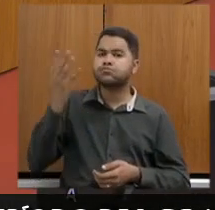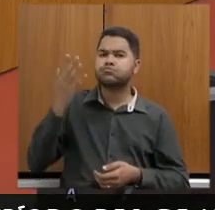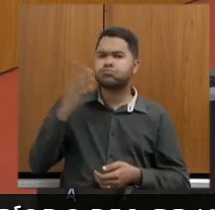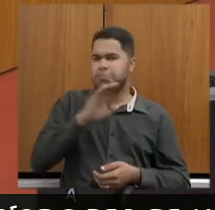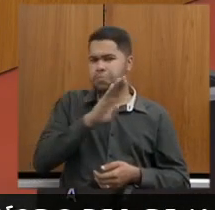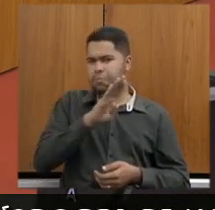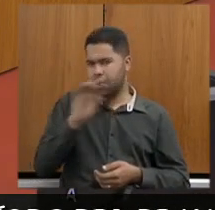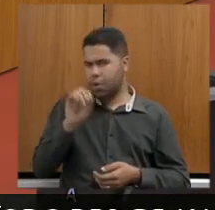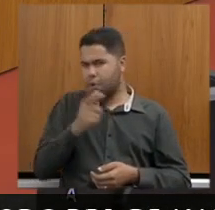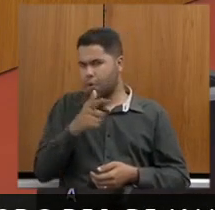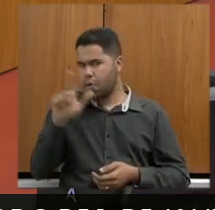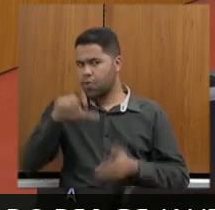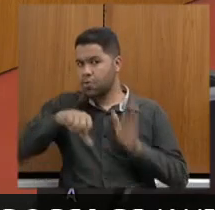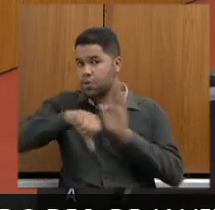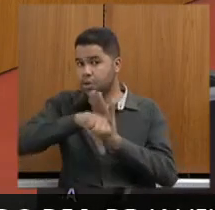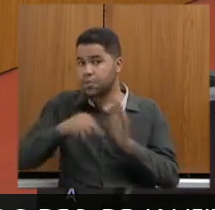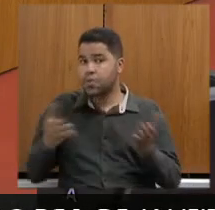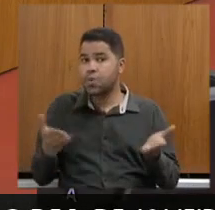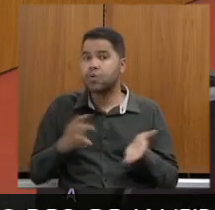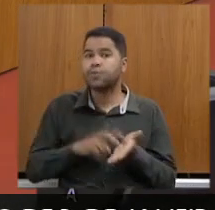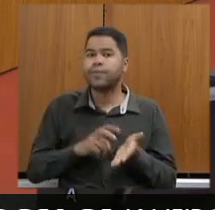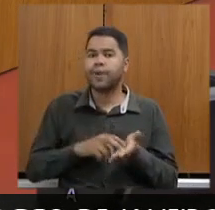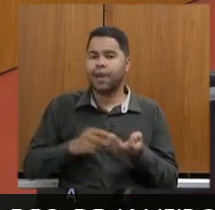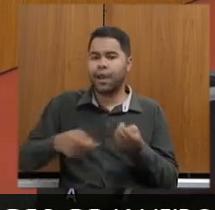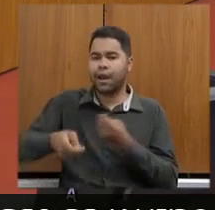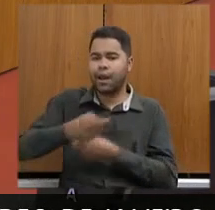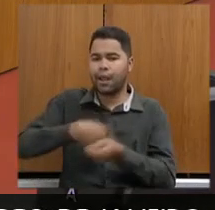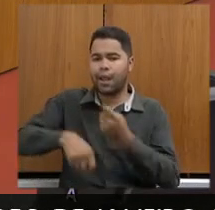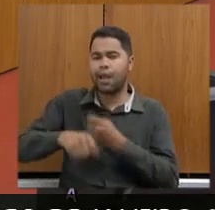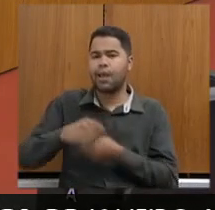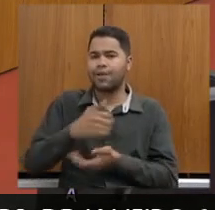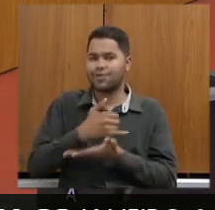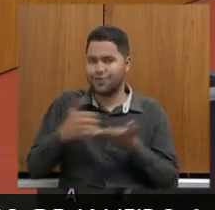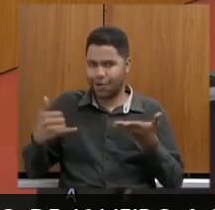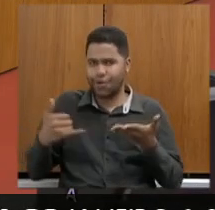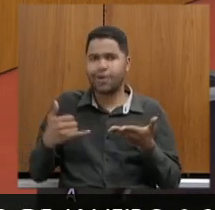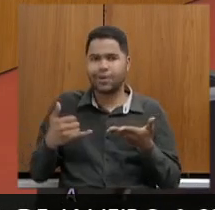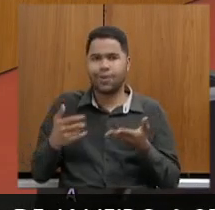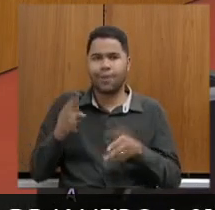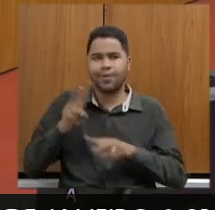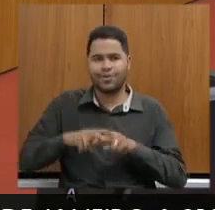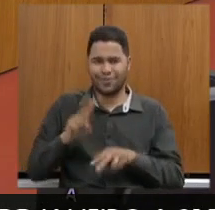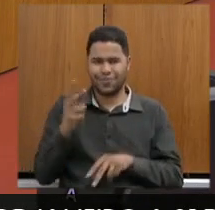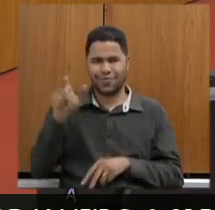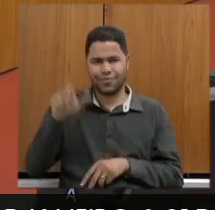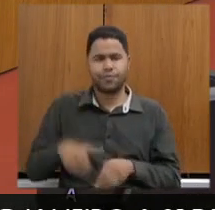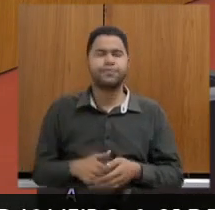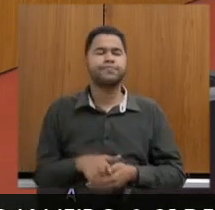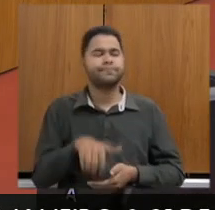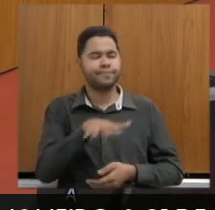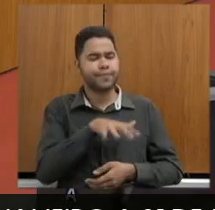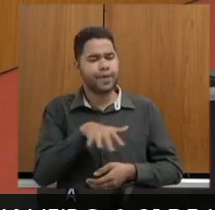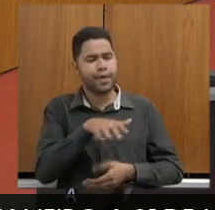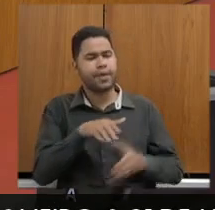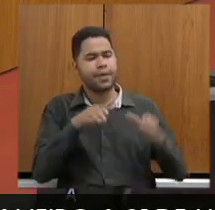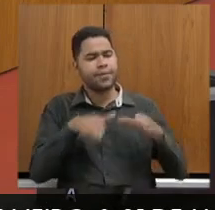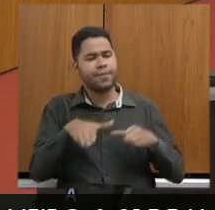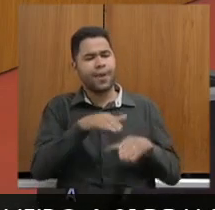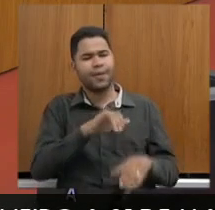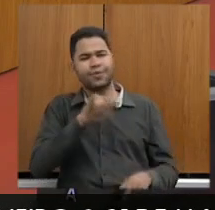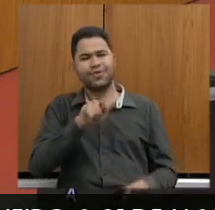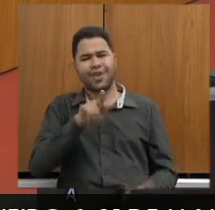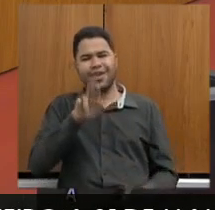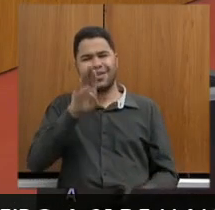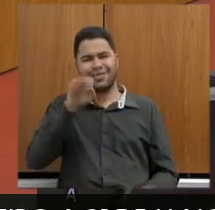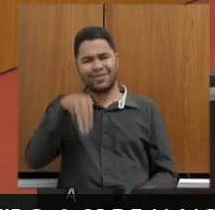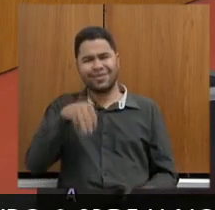outro crime também desta manhã tráfico de drogas com a prisão de duas pessoas né na região do bairro Jardim da Glória é